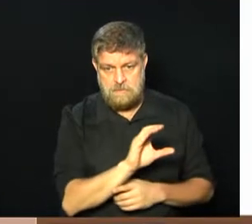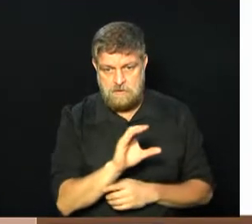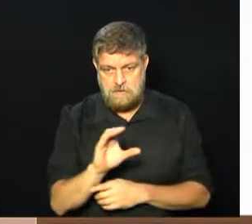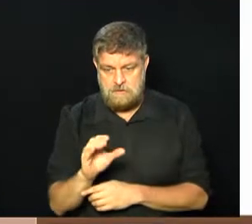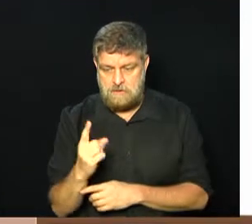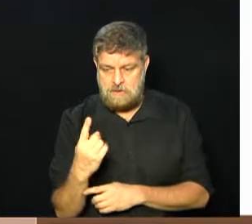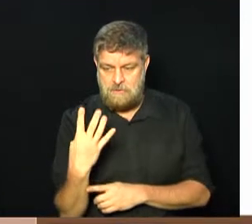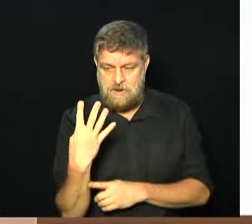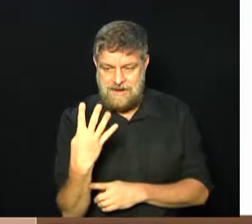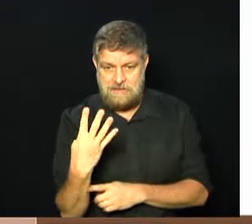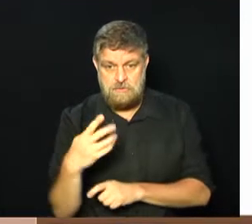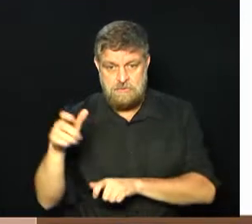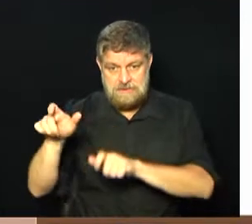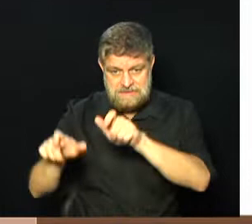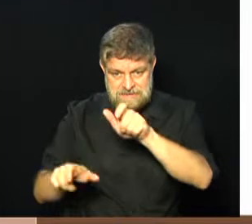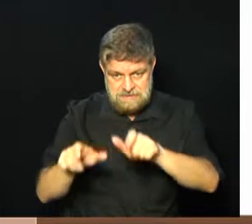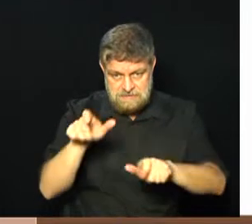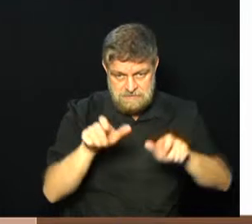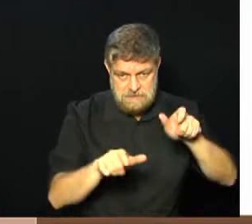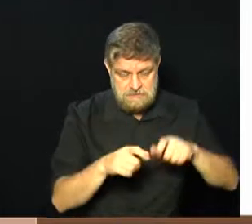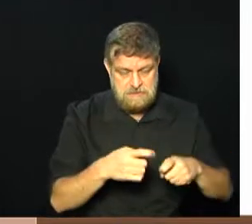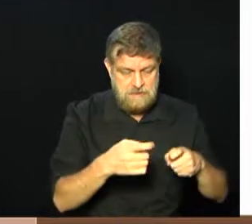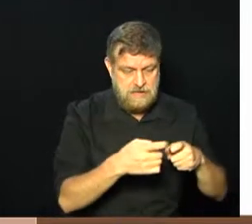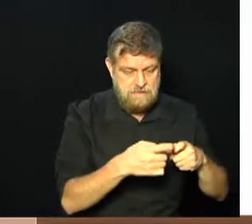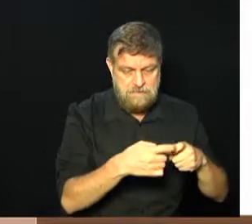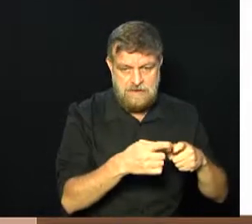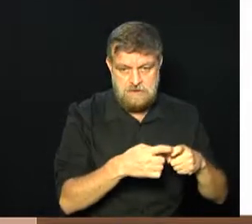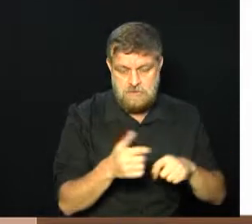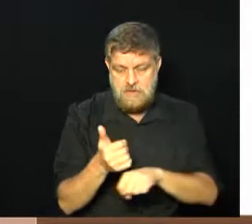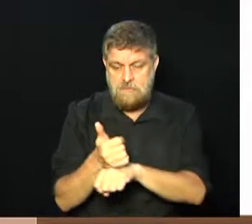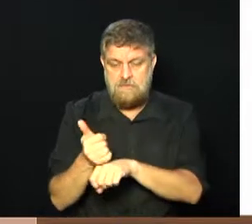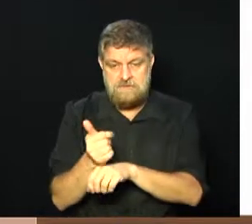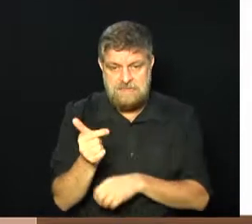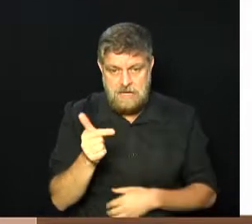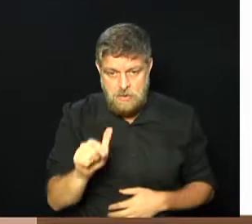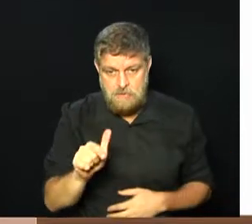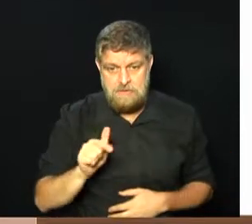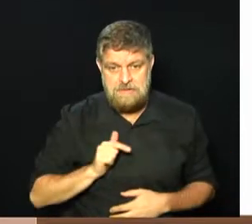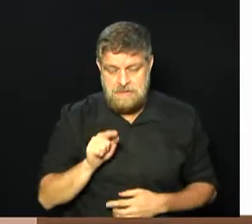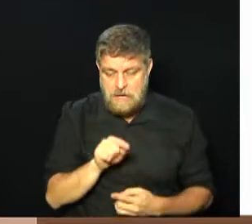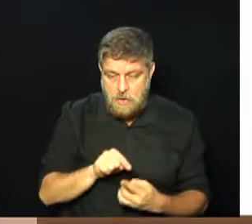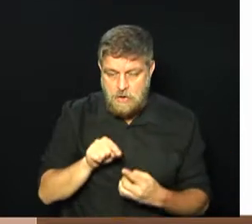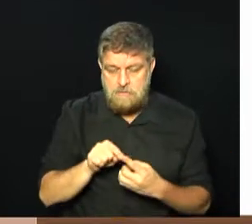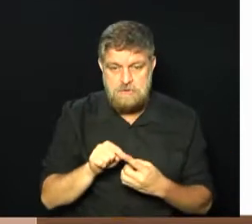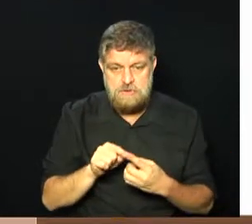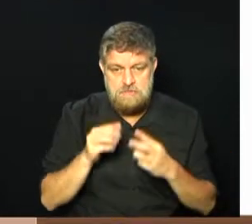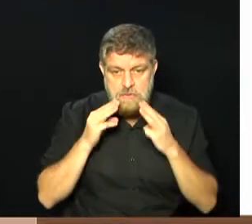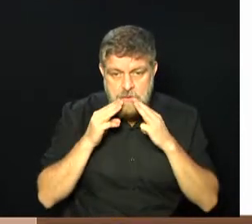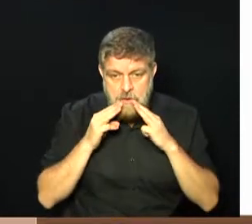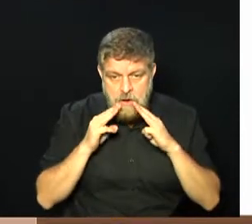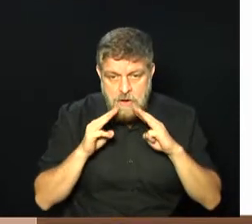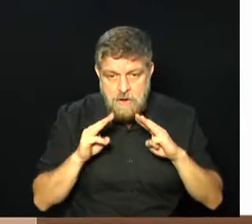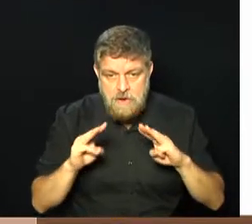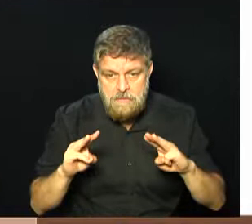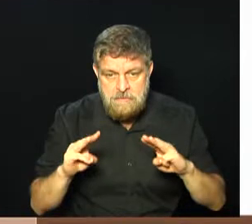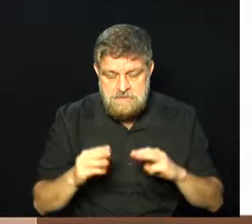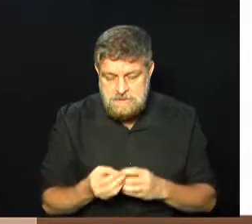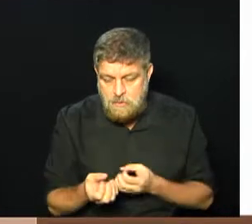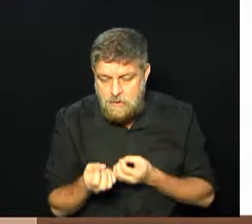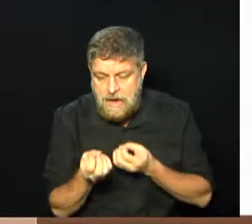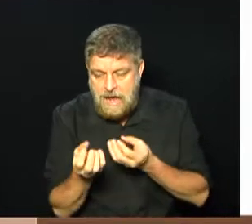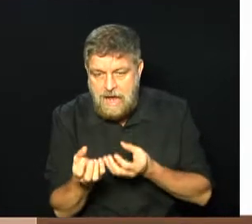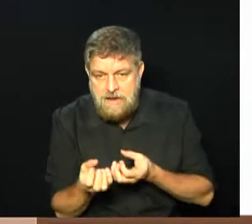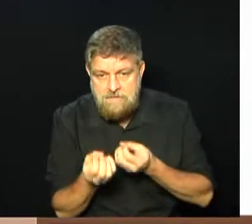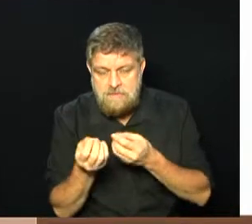14 pessoas, entre médicos e não médicos, que têm uma missão de levar informação para